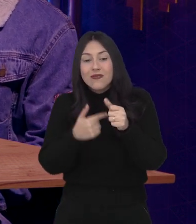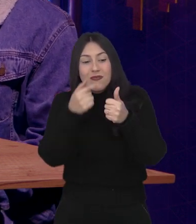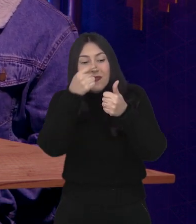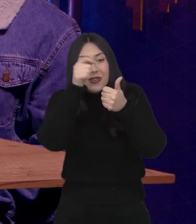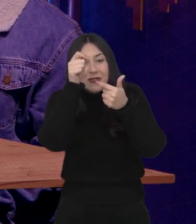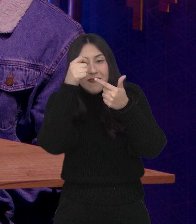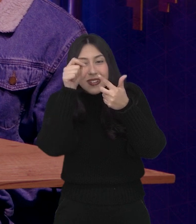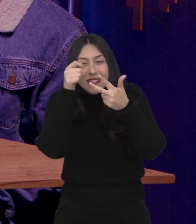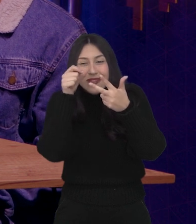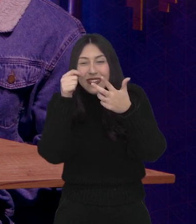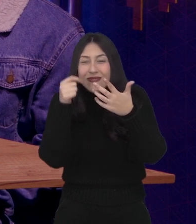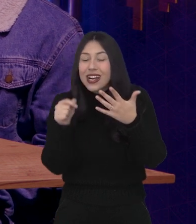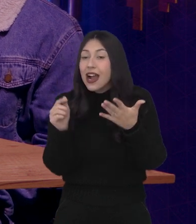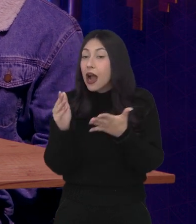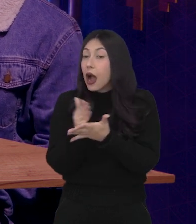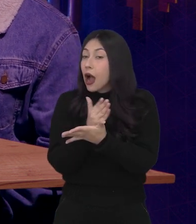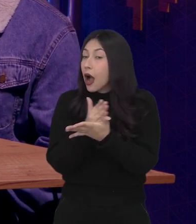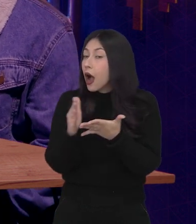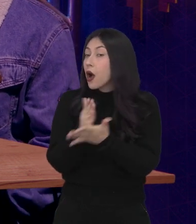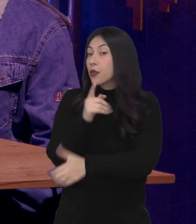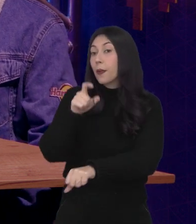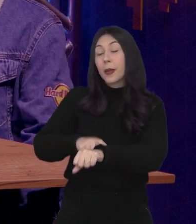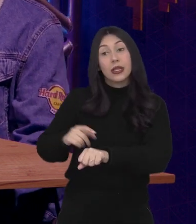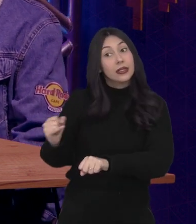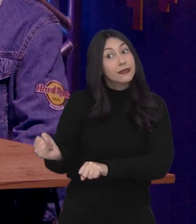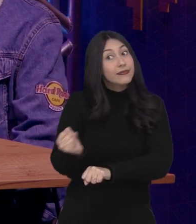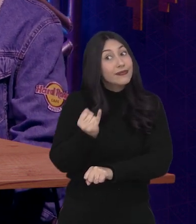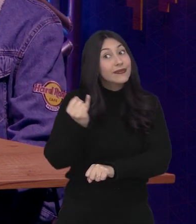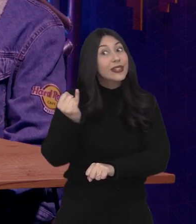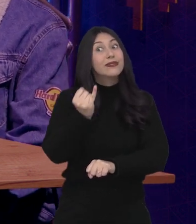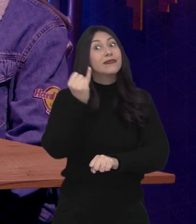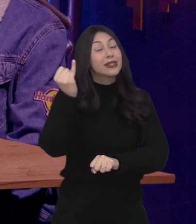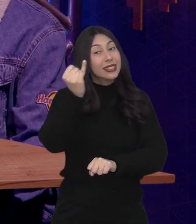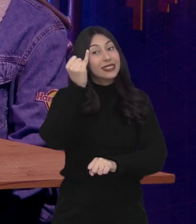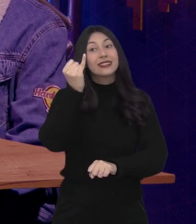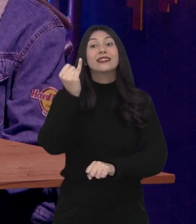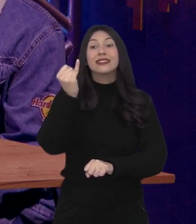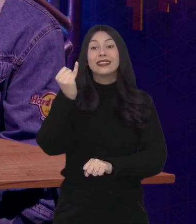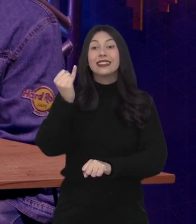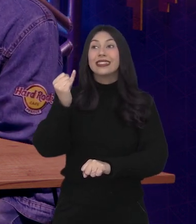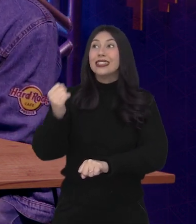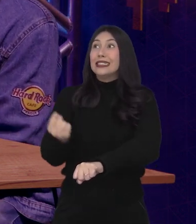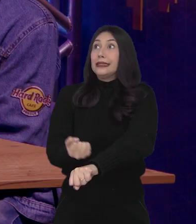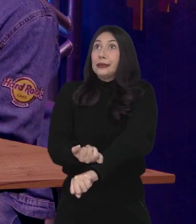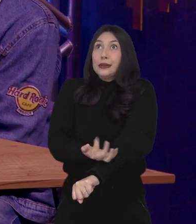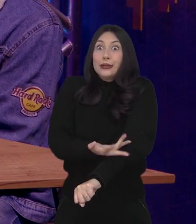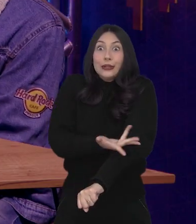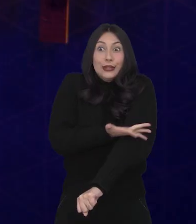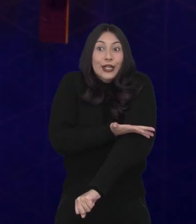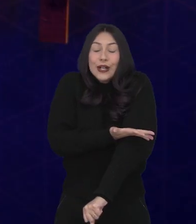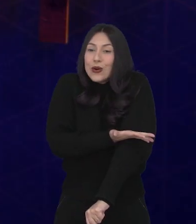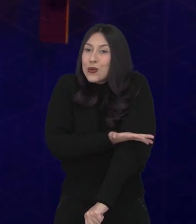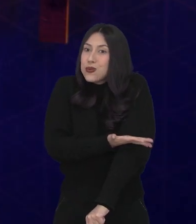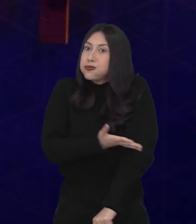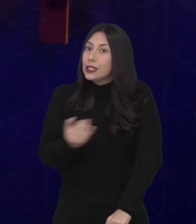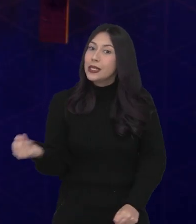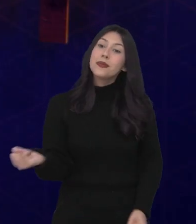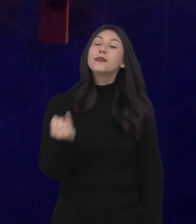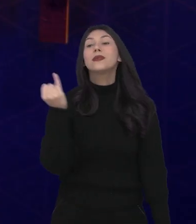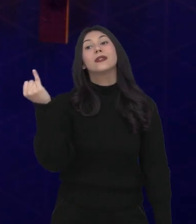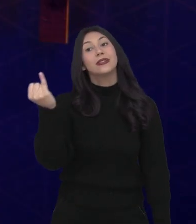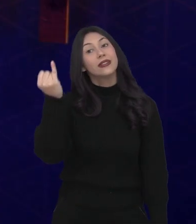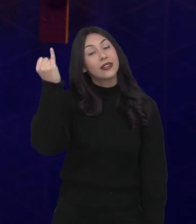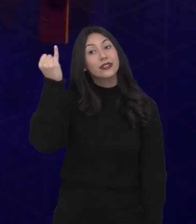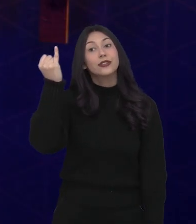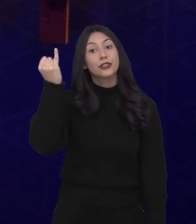aqui alguns momentos muito importantes e icônicos, que assim até chega a arrepiar, e que foram